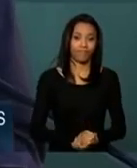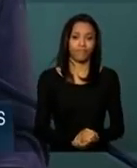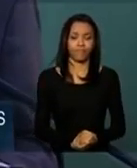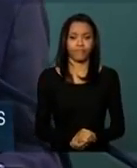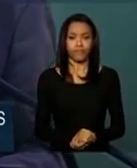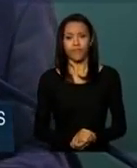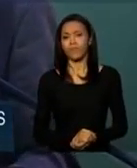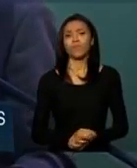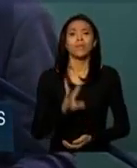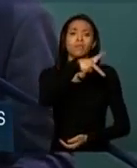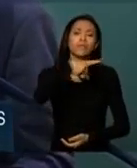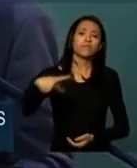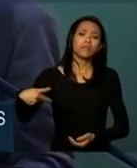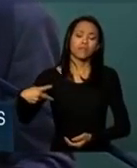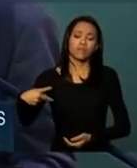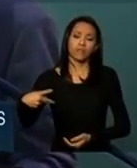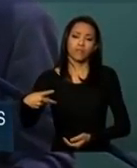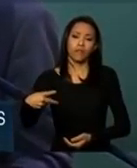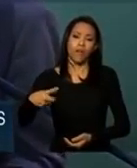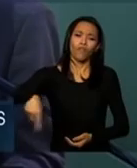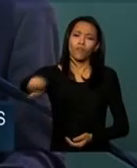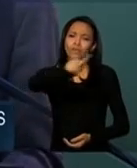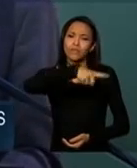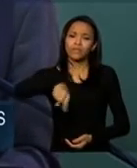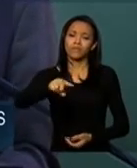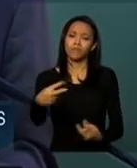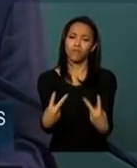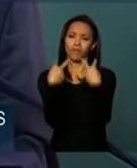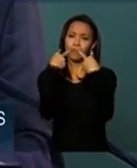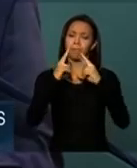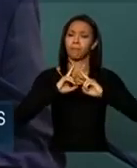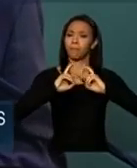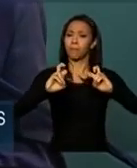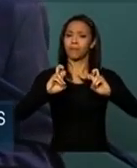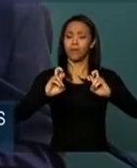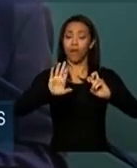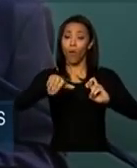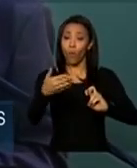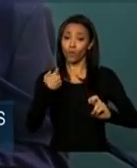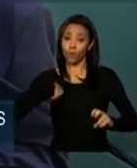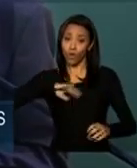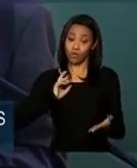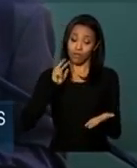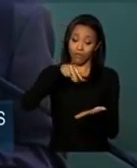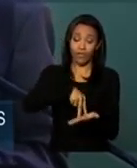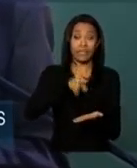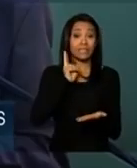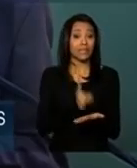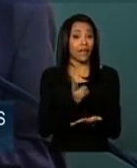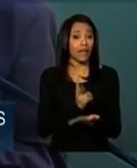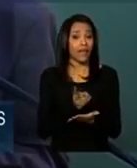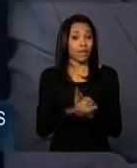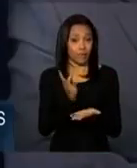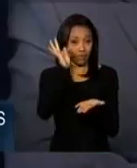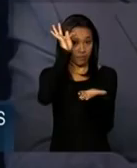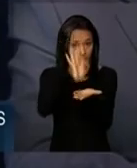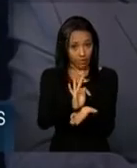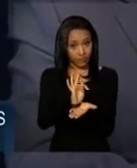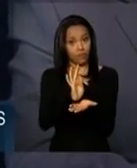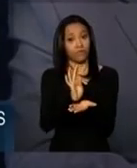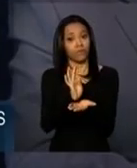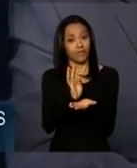Presidenta, aqui, como a senhora e todos nós percebemos, quando a gente vem sempre a Teresina, e a gente